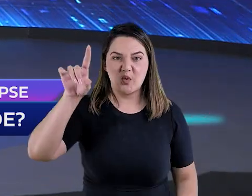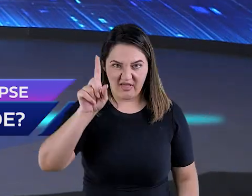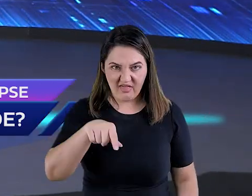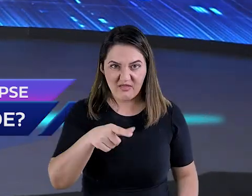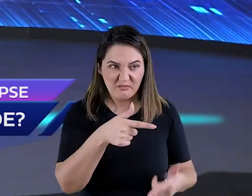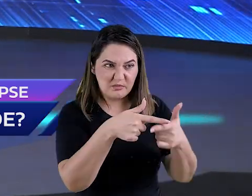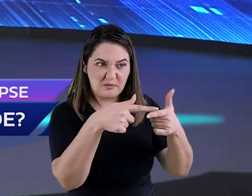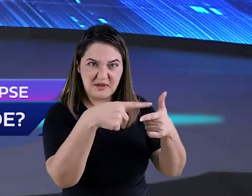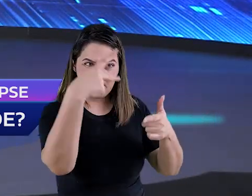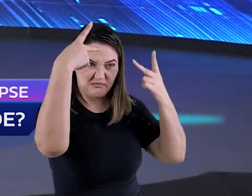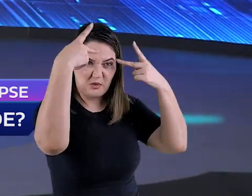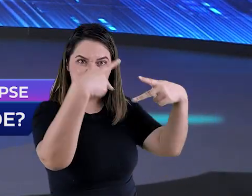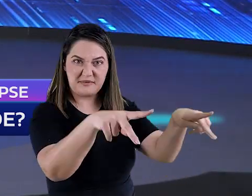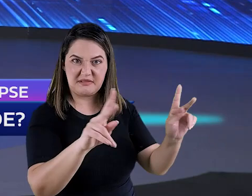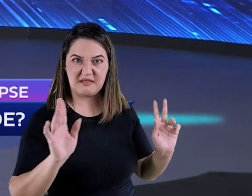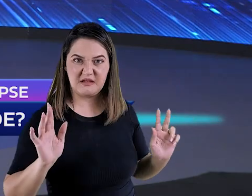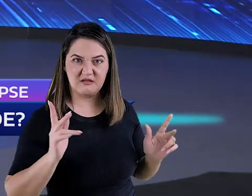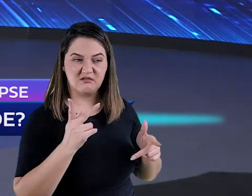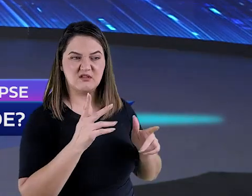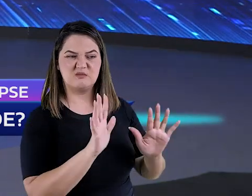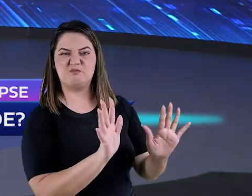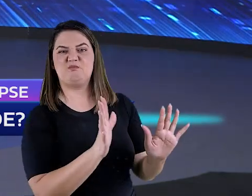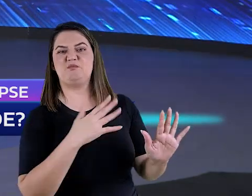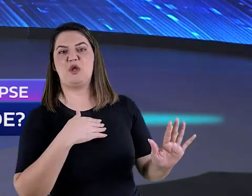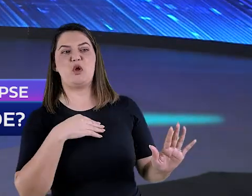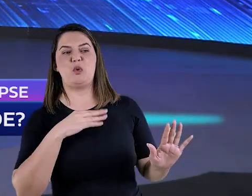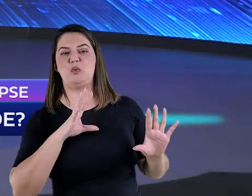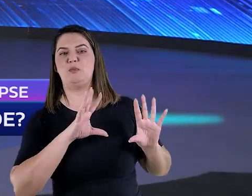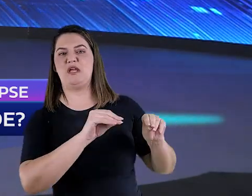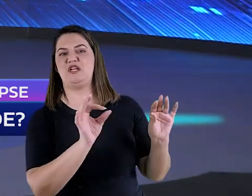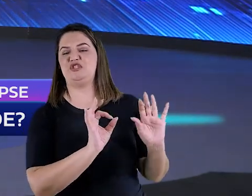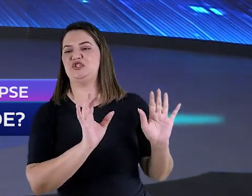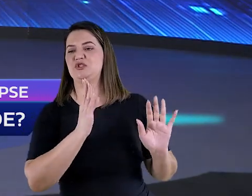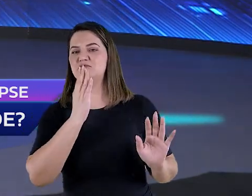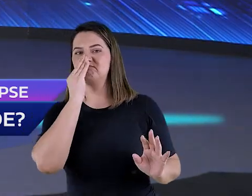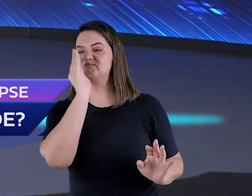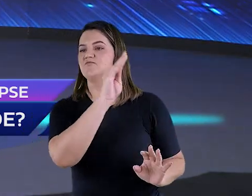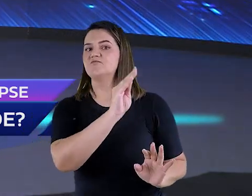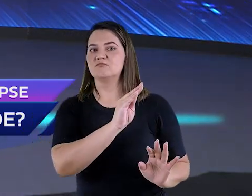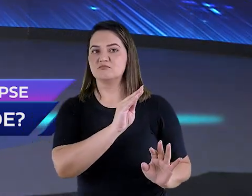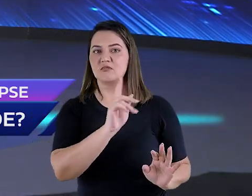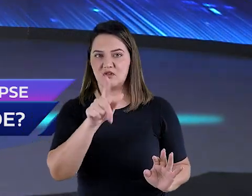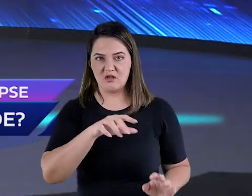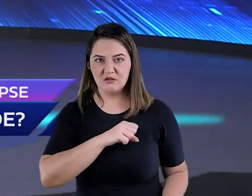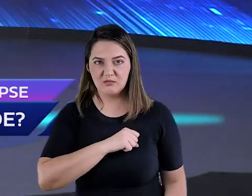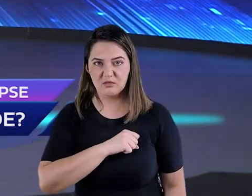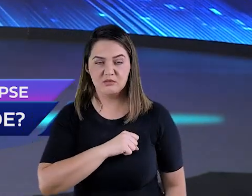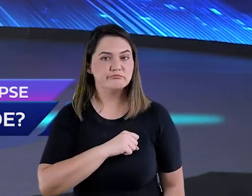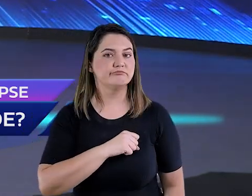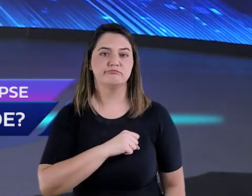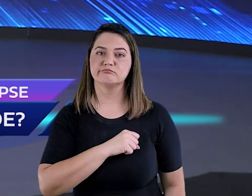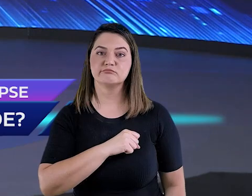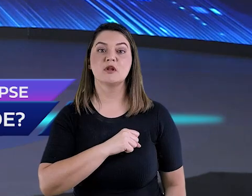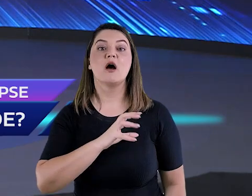amo. Eu repreendo porque eu quero salvar. Quando